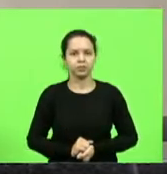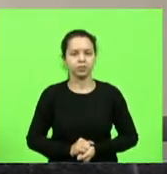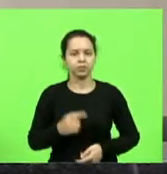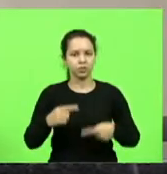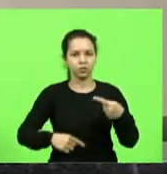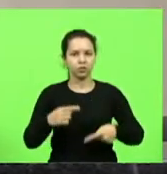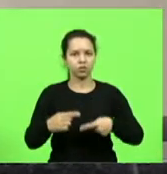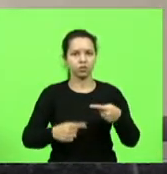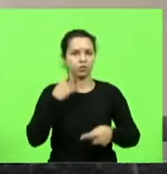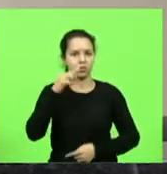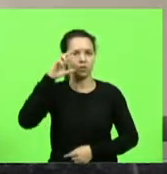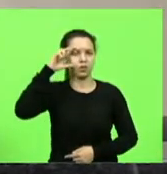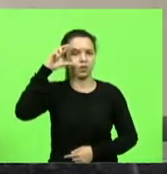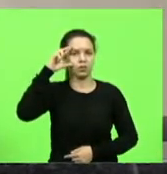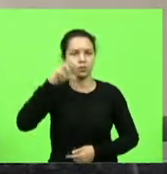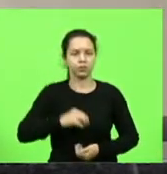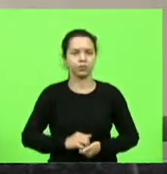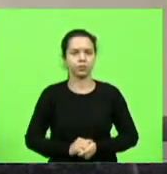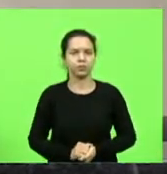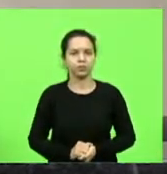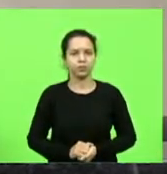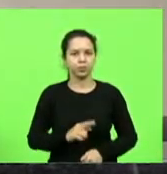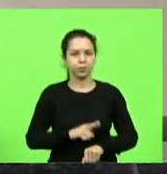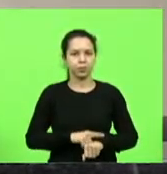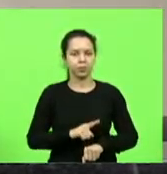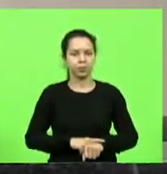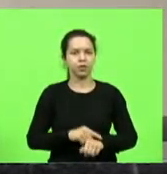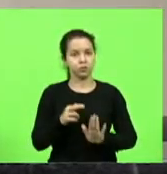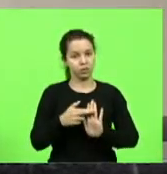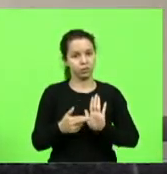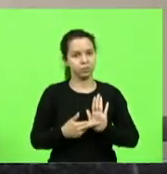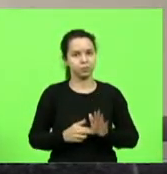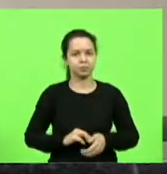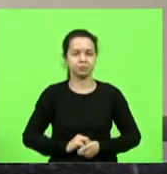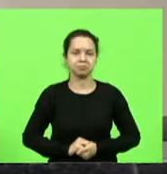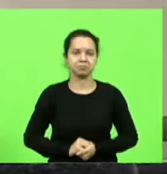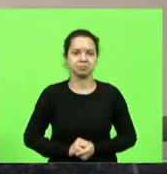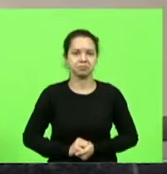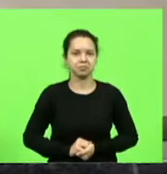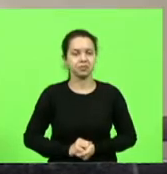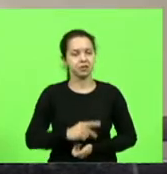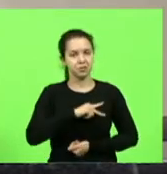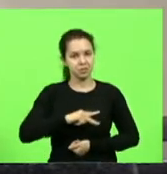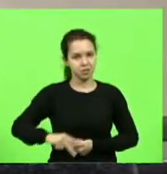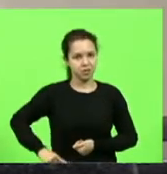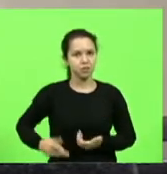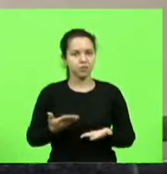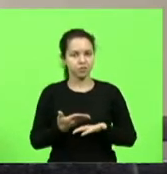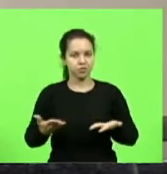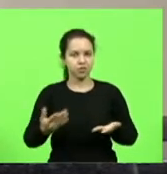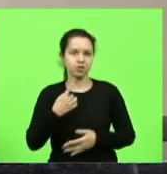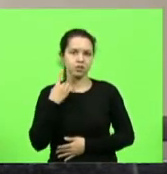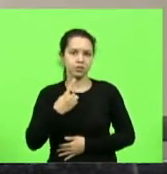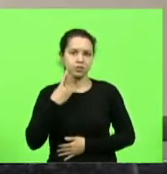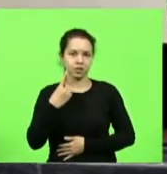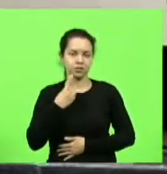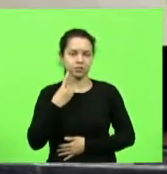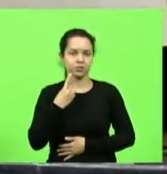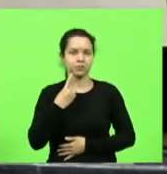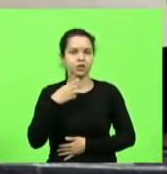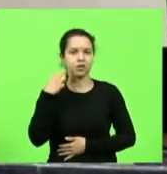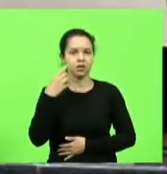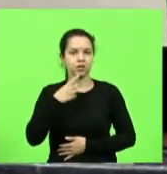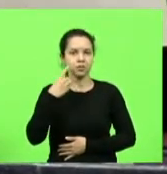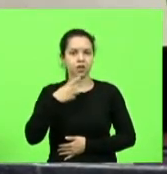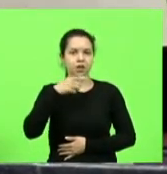deputado Ricardo Alba. Tempo? Tempo regimental. Senhor presidente, colegas deputados, deputado João Amin,